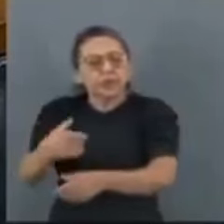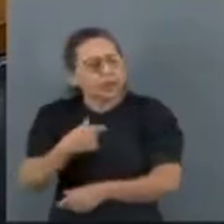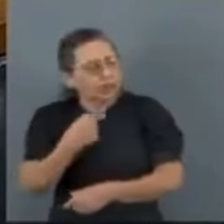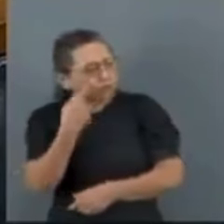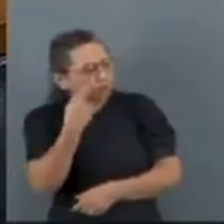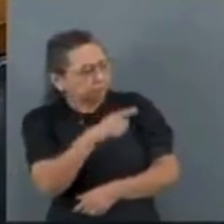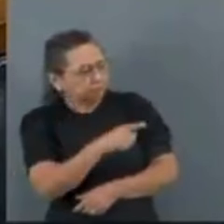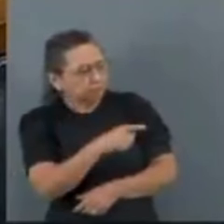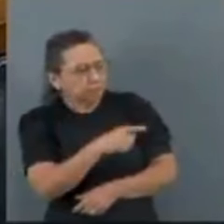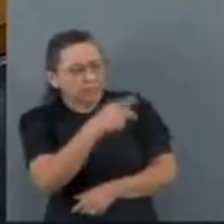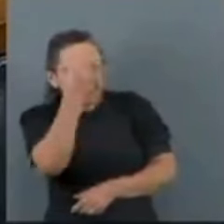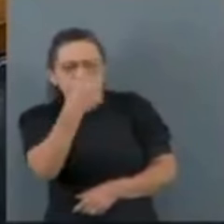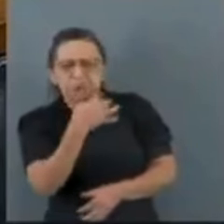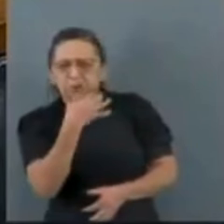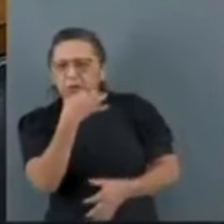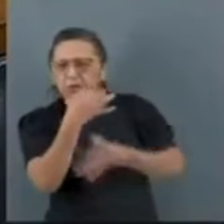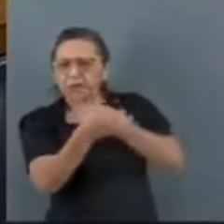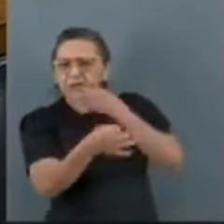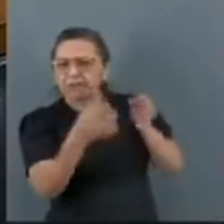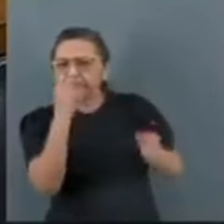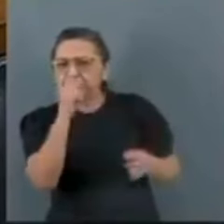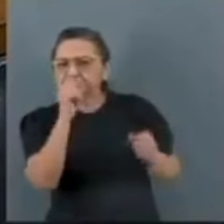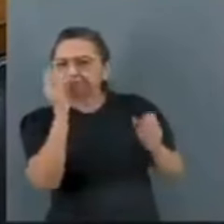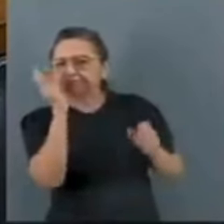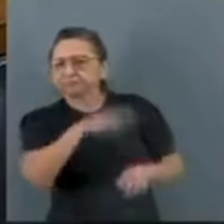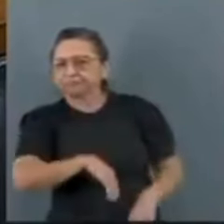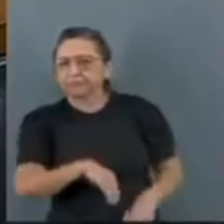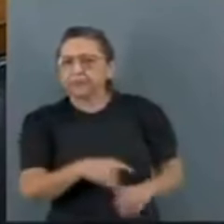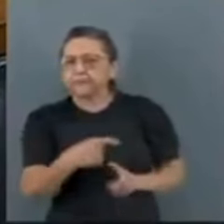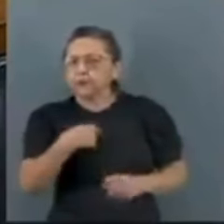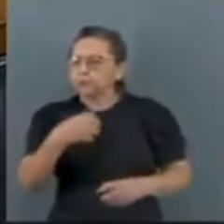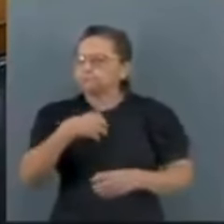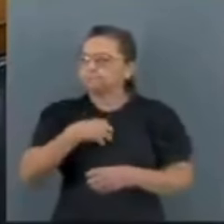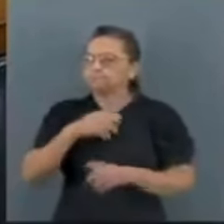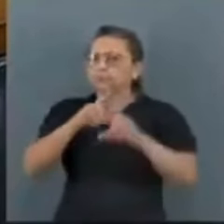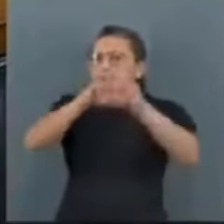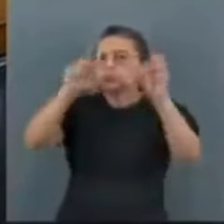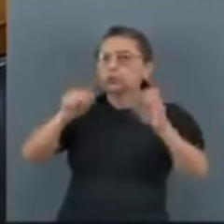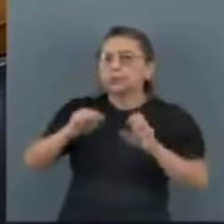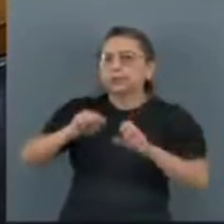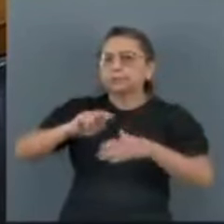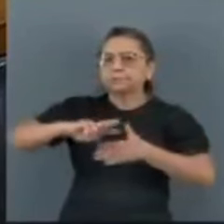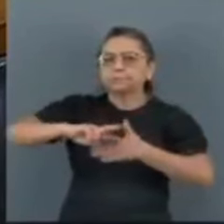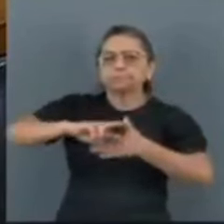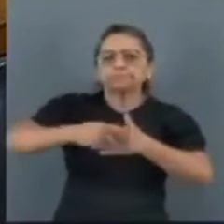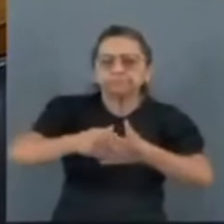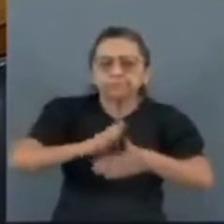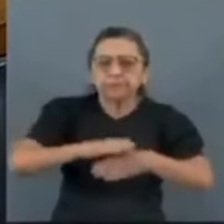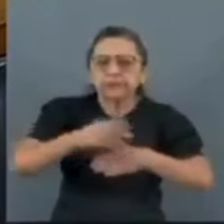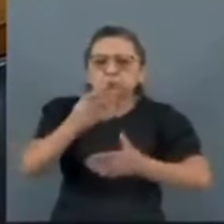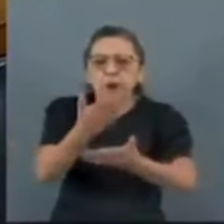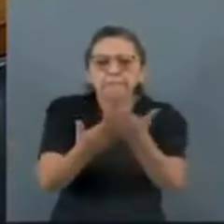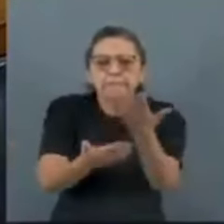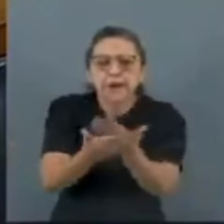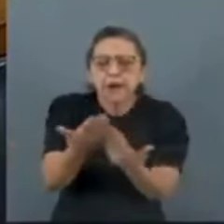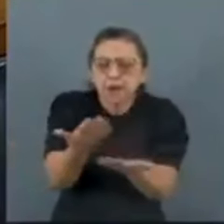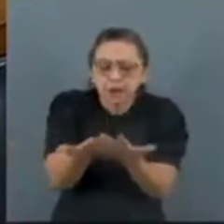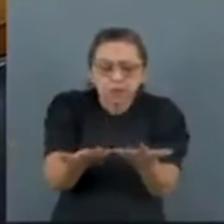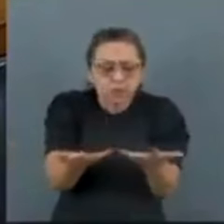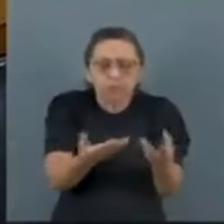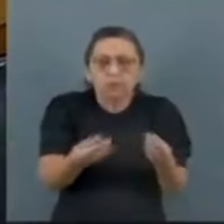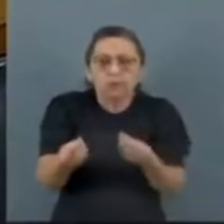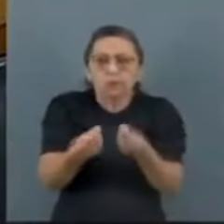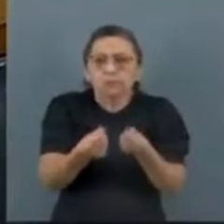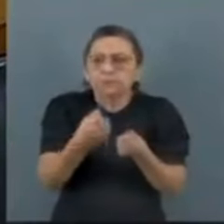comentário meio que jocoso, pelo menos foi o que transpareceu, sobre o aspecto da sua mão, pelo fato da sua mão estar